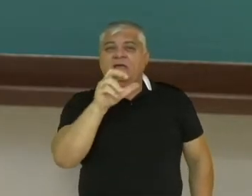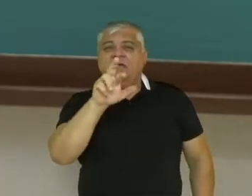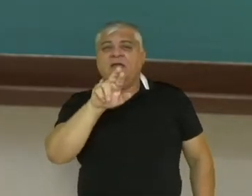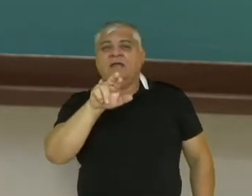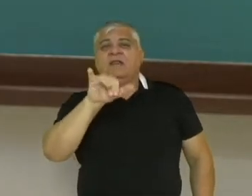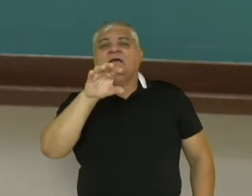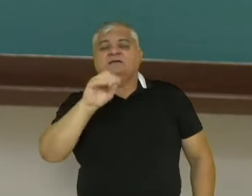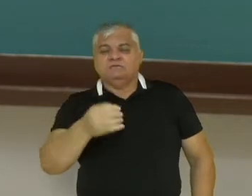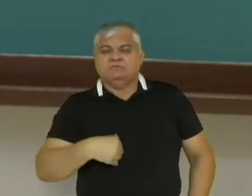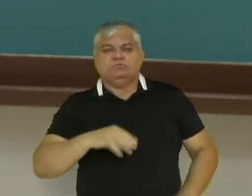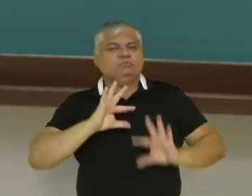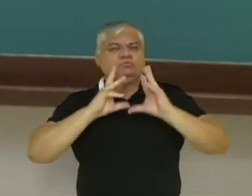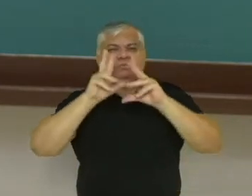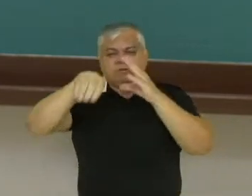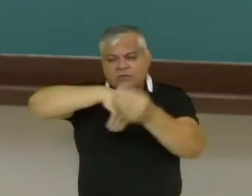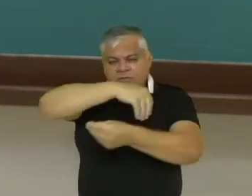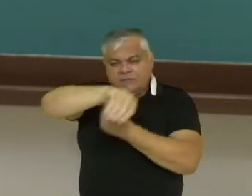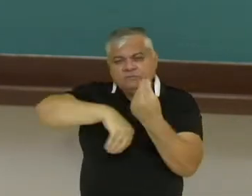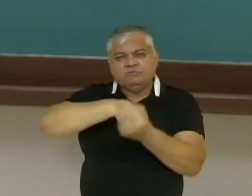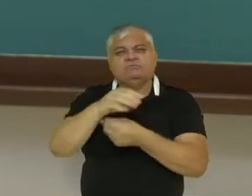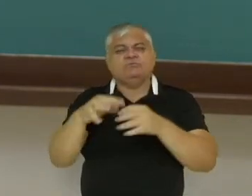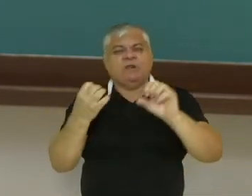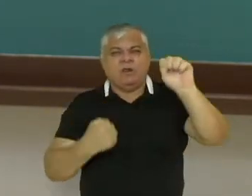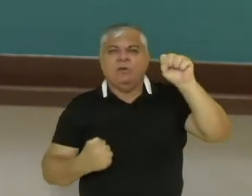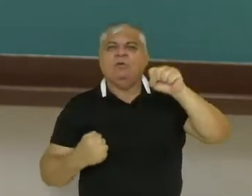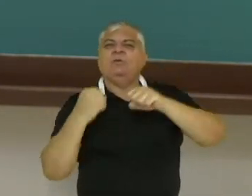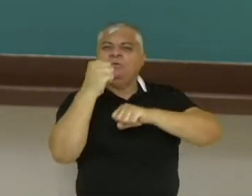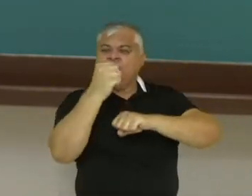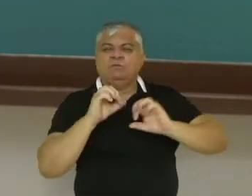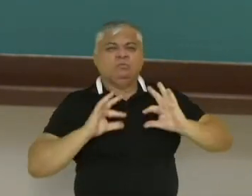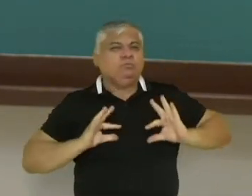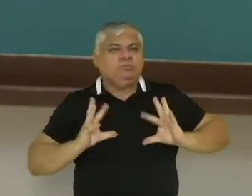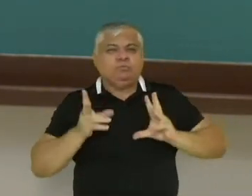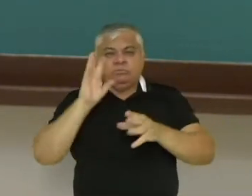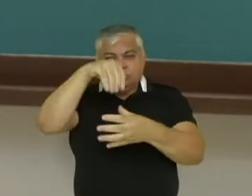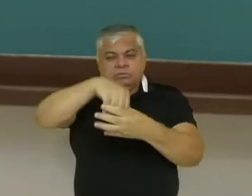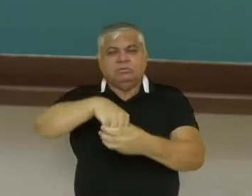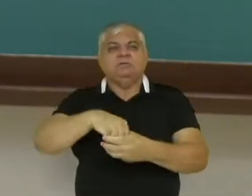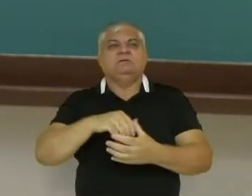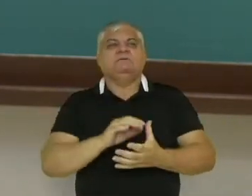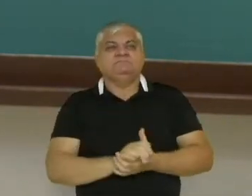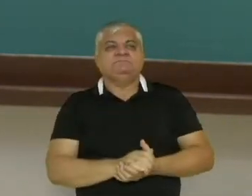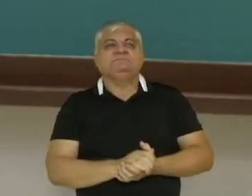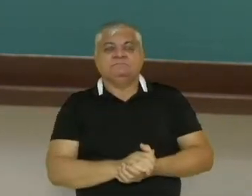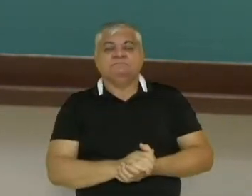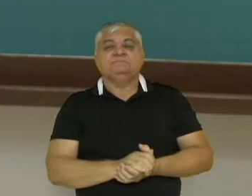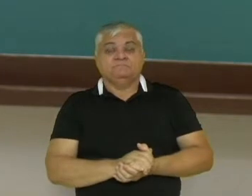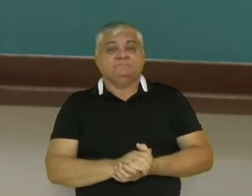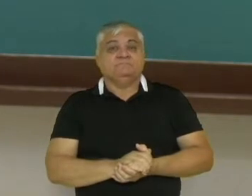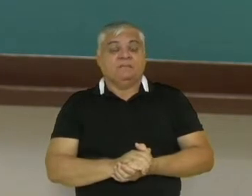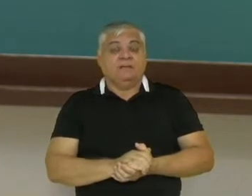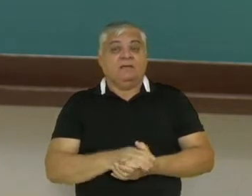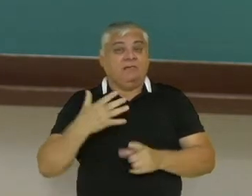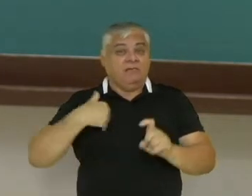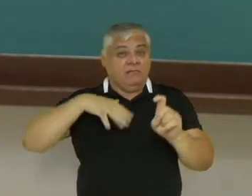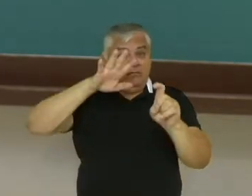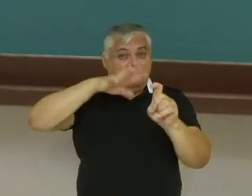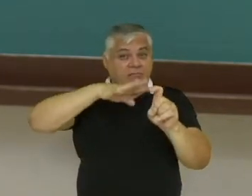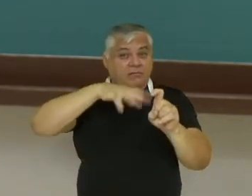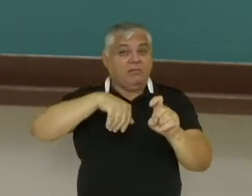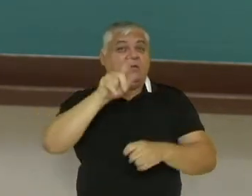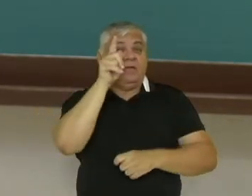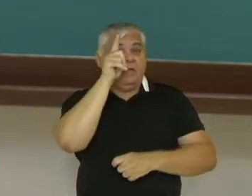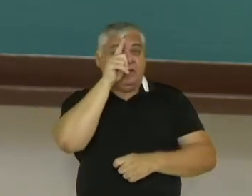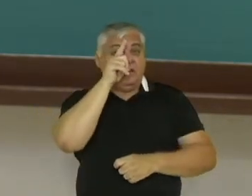De karatê, com judô, então, uma mistura de todas as lutas era o pancrácio. Segundo a mitologia grega, teve início com os heróis